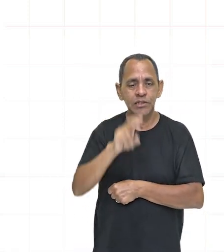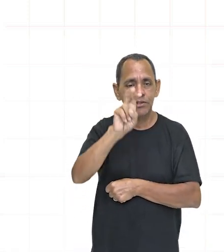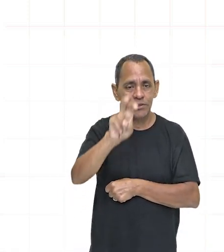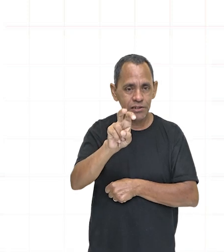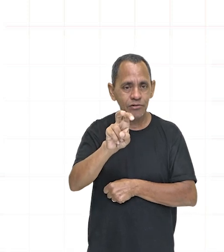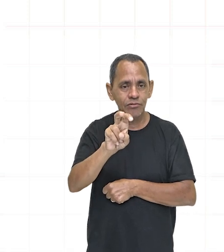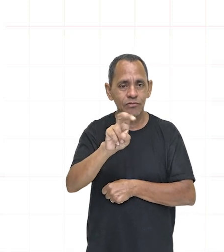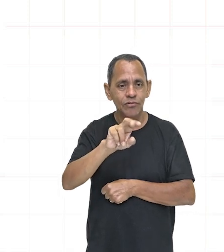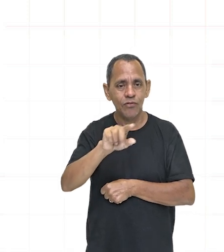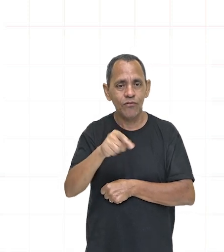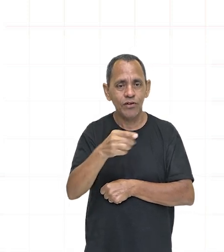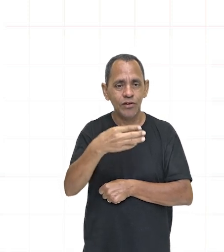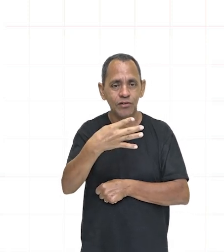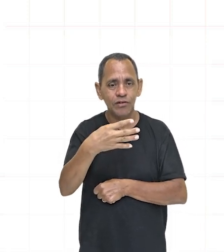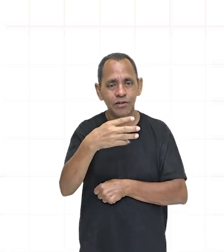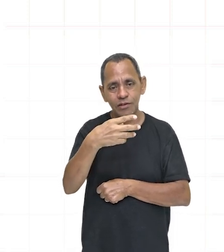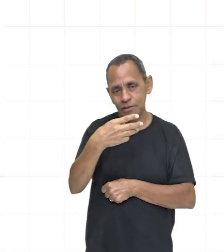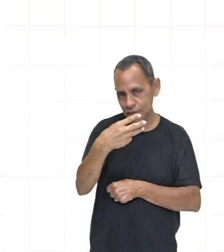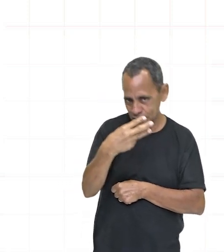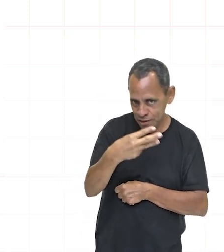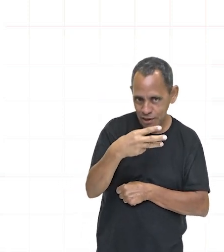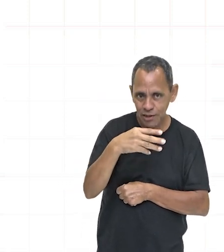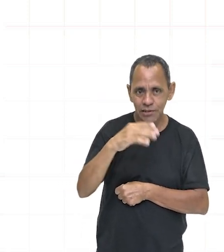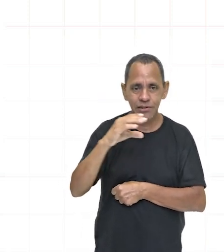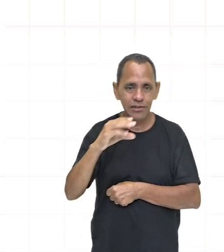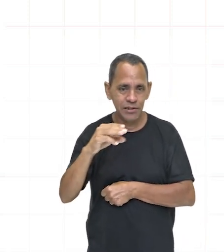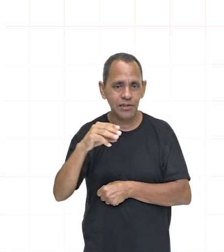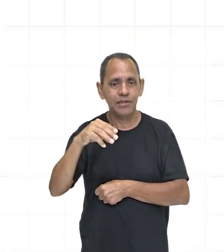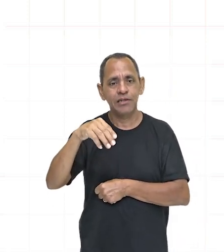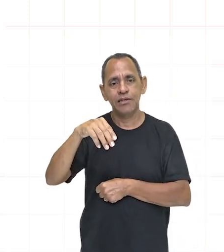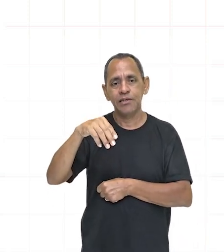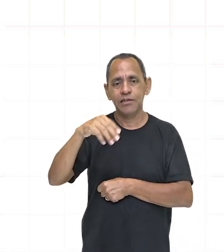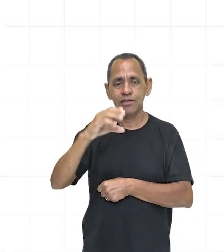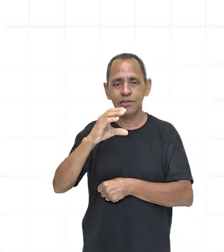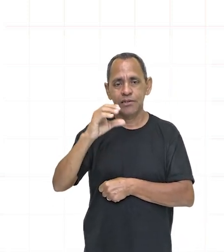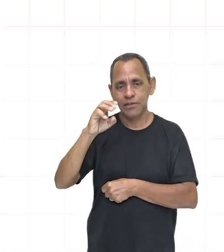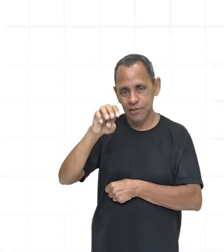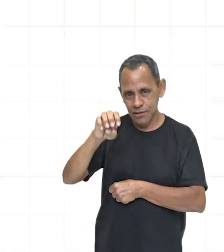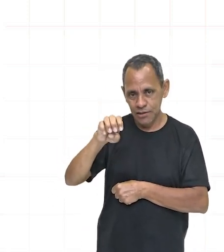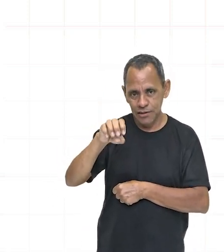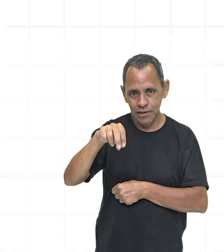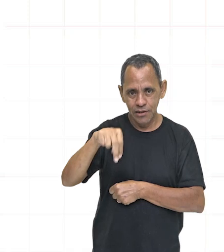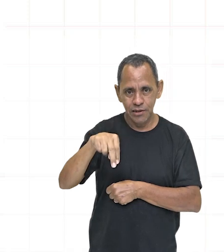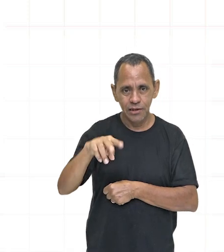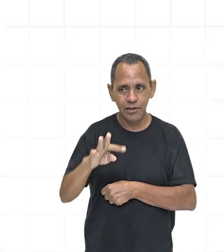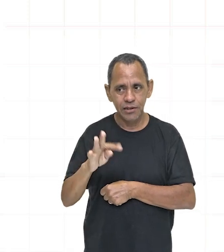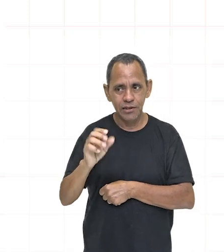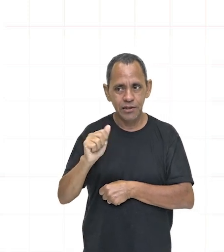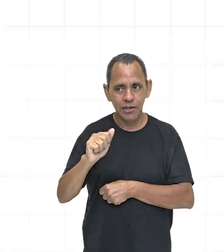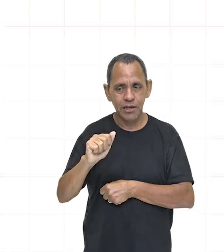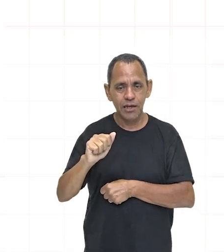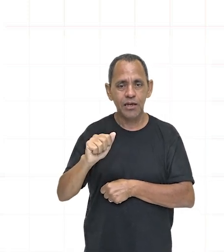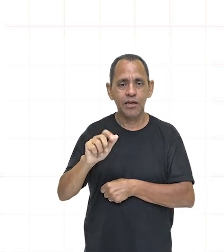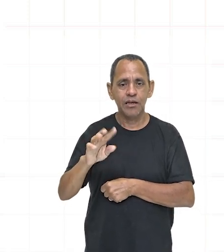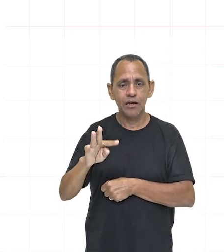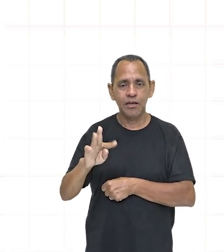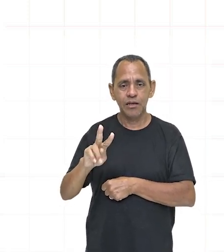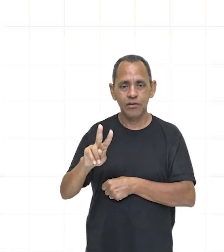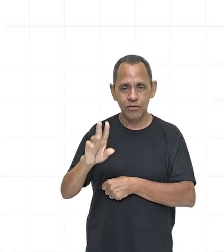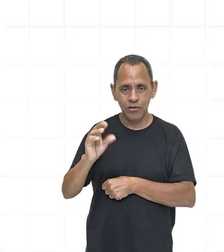5,43, enquanto o dólar estadunidense, né, nesse mesmo dia, estava valendo R$